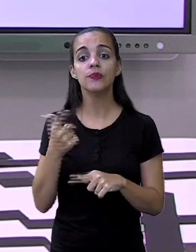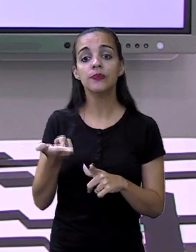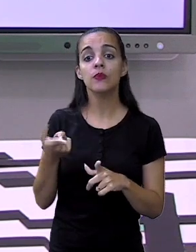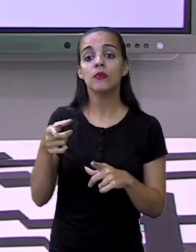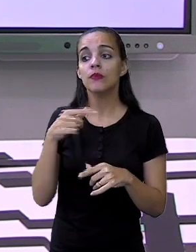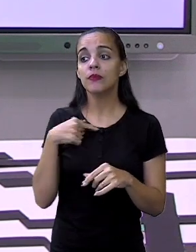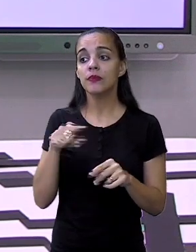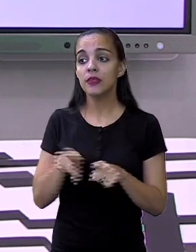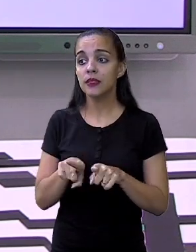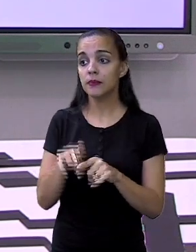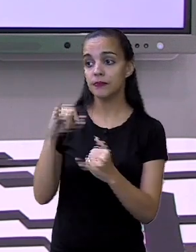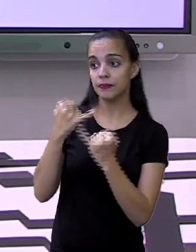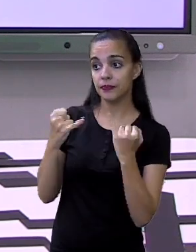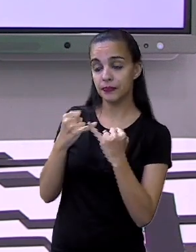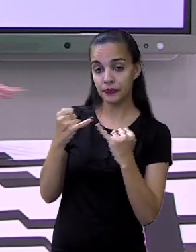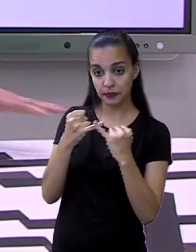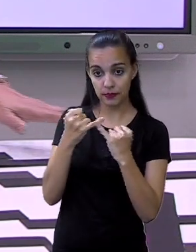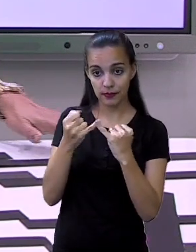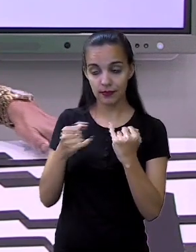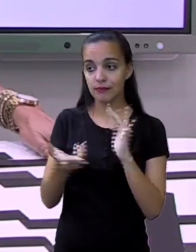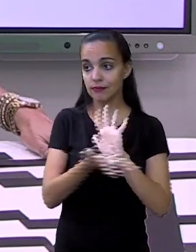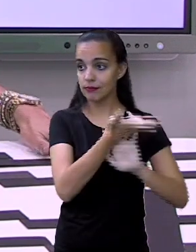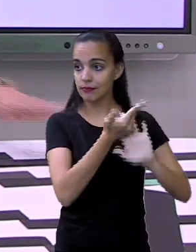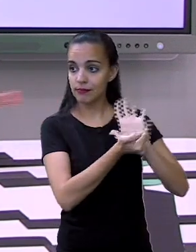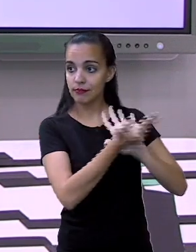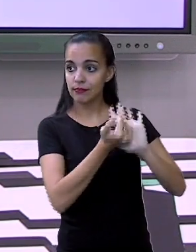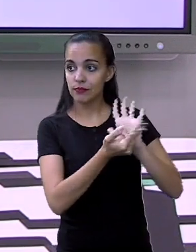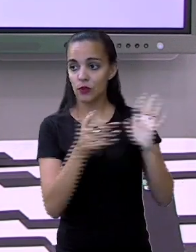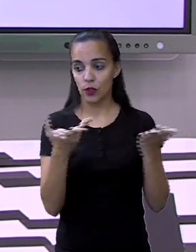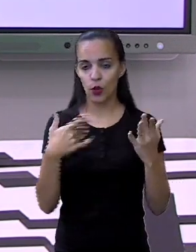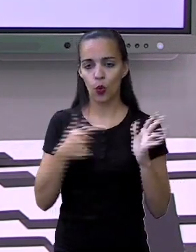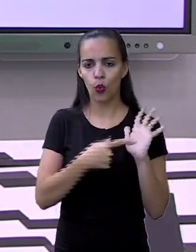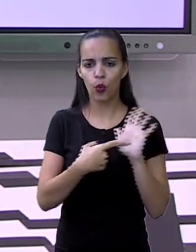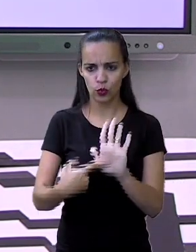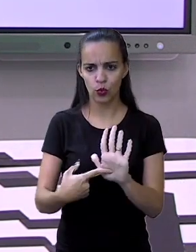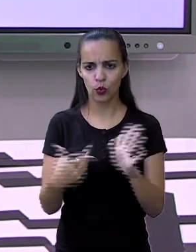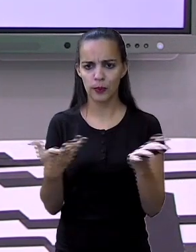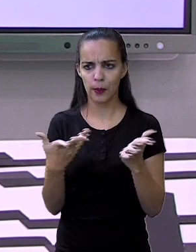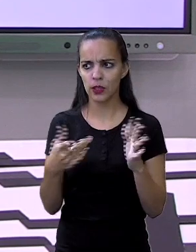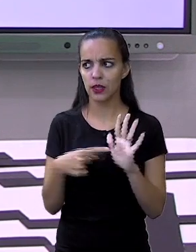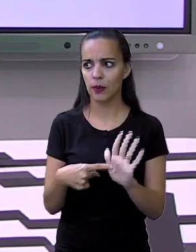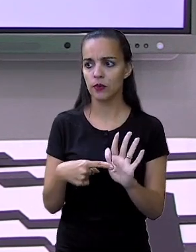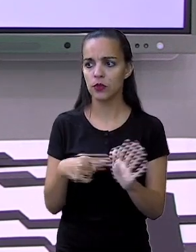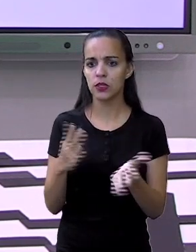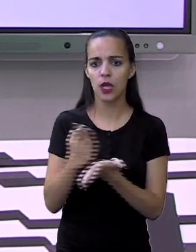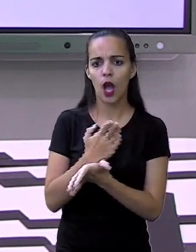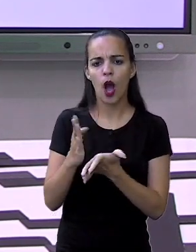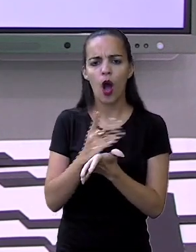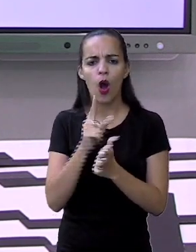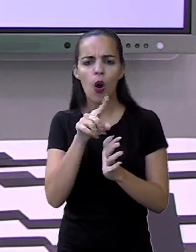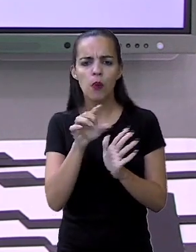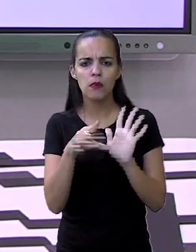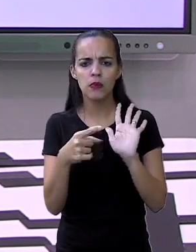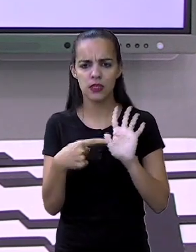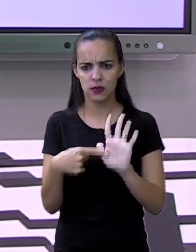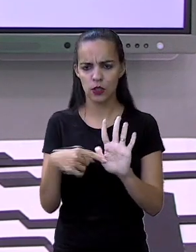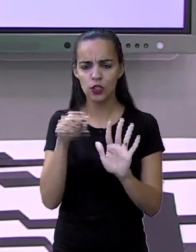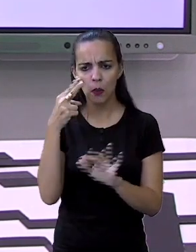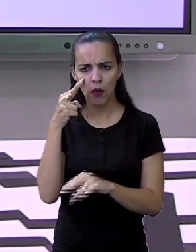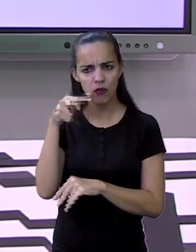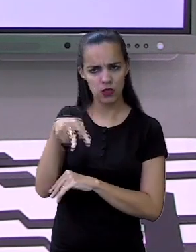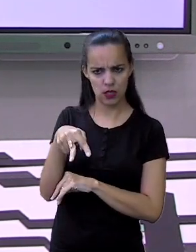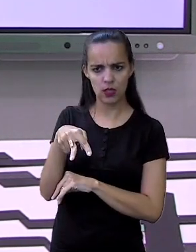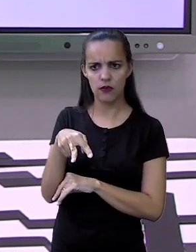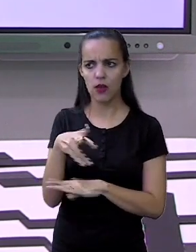figuras. Aqui eu já coloquei na minha mesa algumas